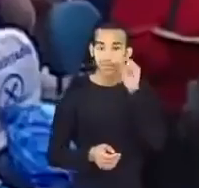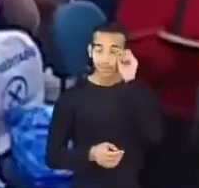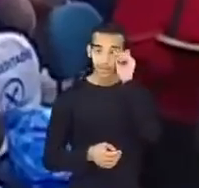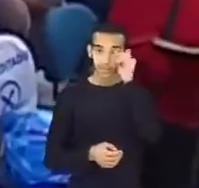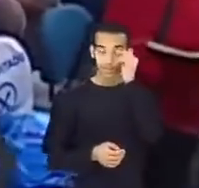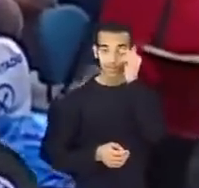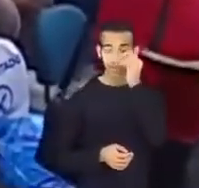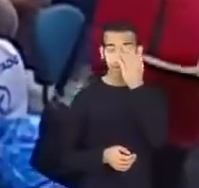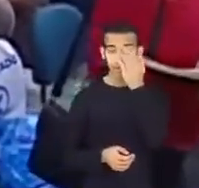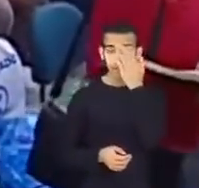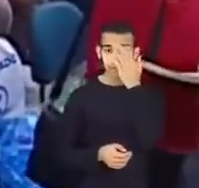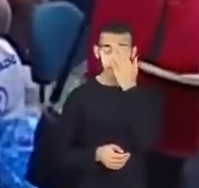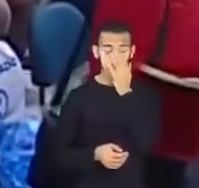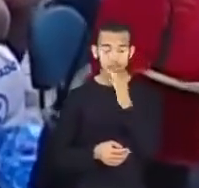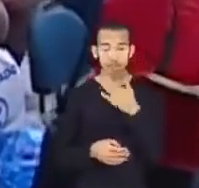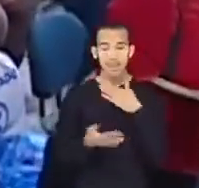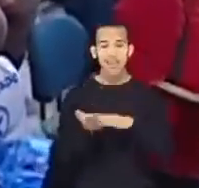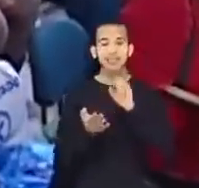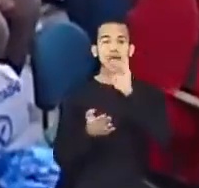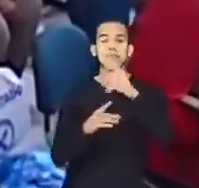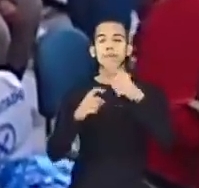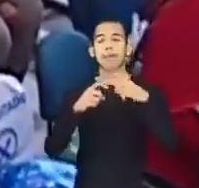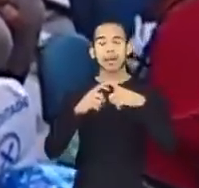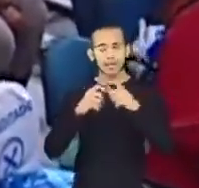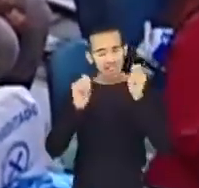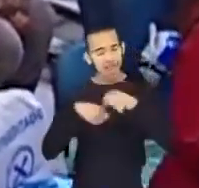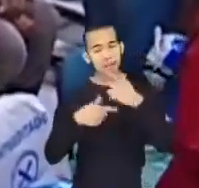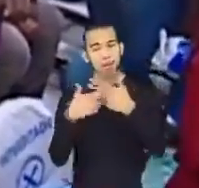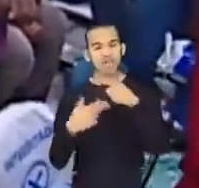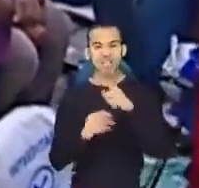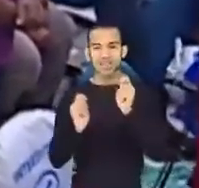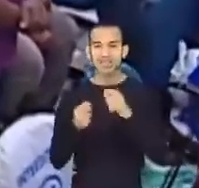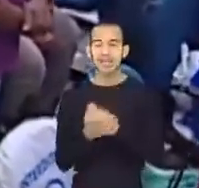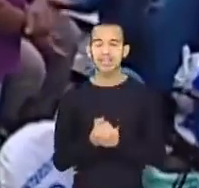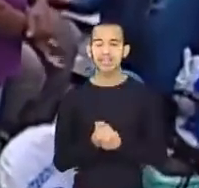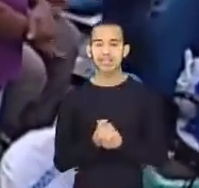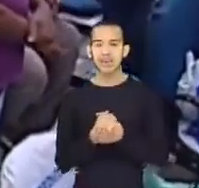Aí, eu mandei pro doutor, falei: aí, doutor, pode um negócio desse? Ele até falou: mas se a